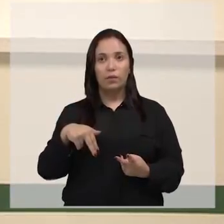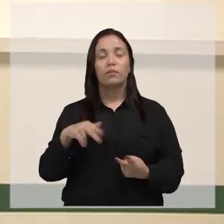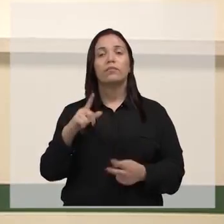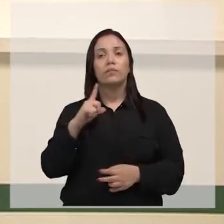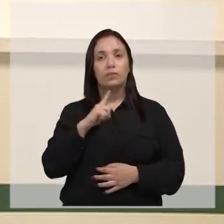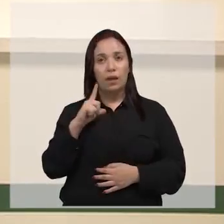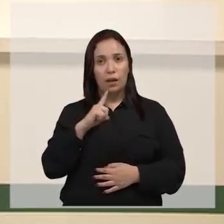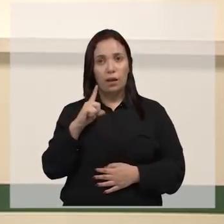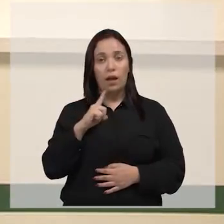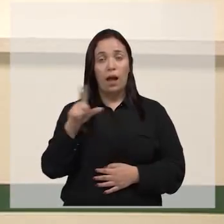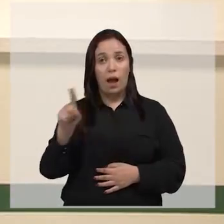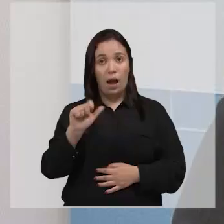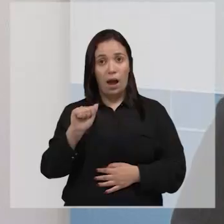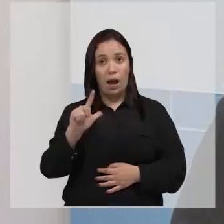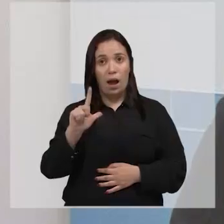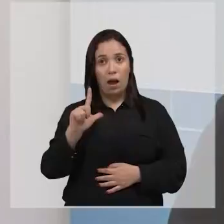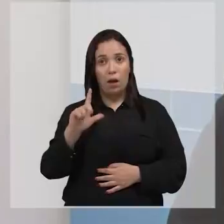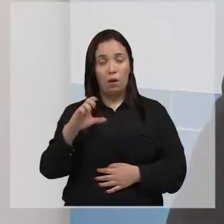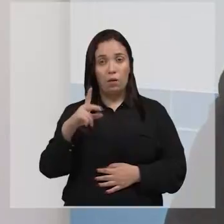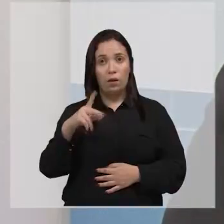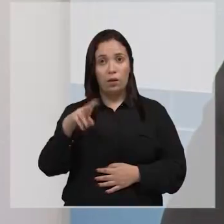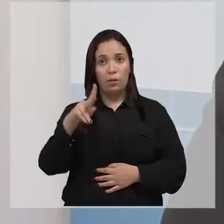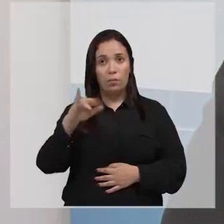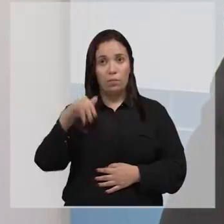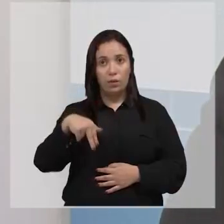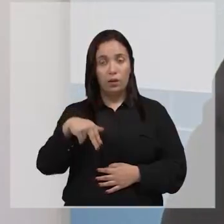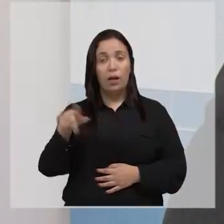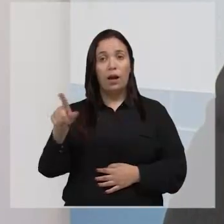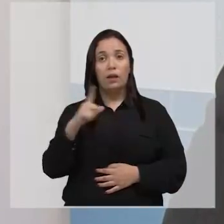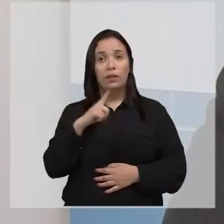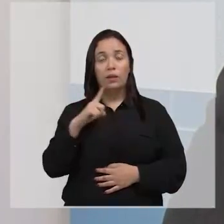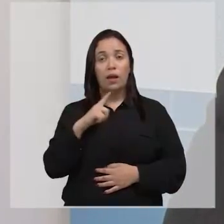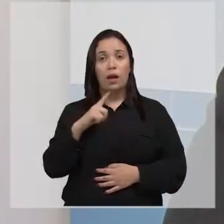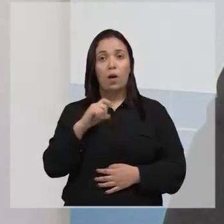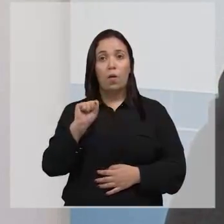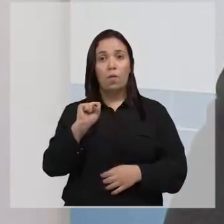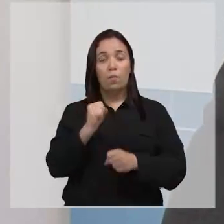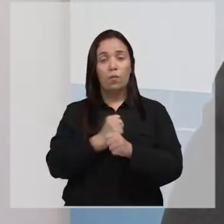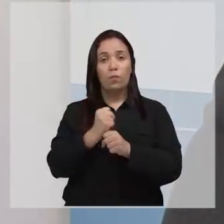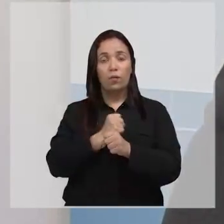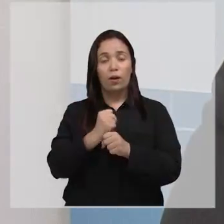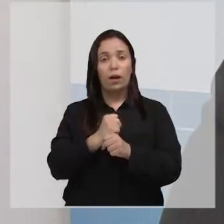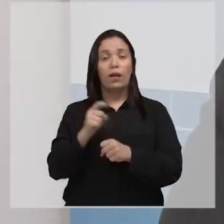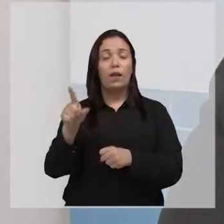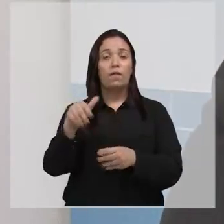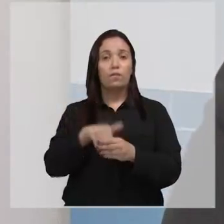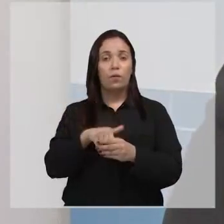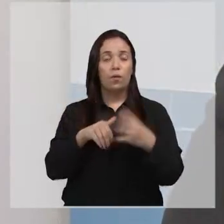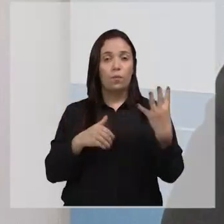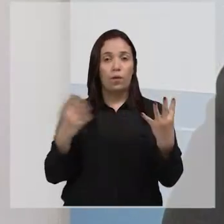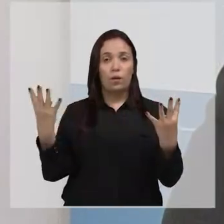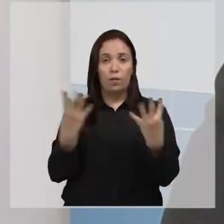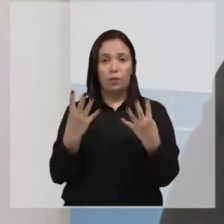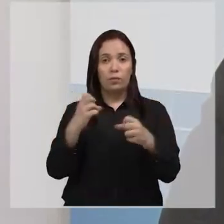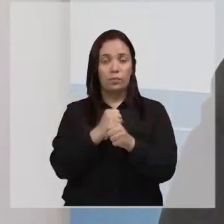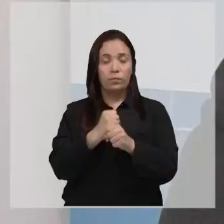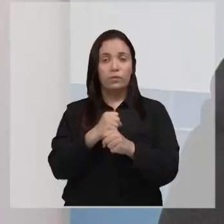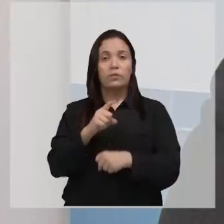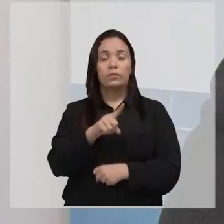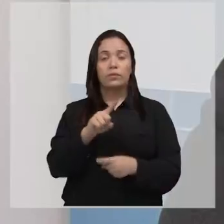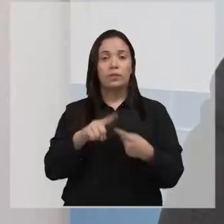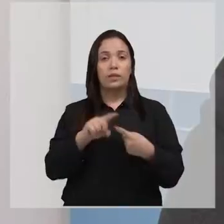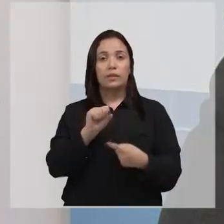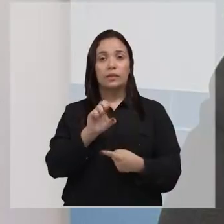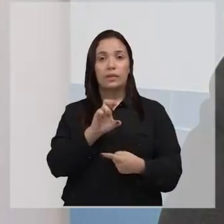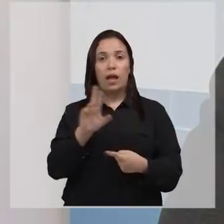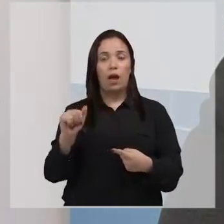longe, porque o Alckmin está no 8º ano, mas o Alckmin foi eleito e reeleito. E o Serra também, né? Não, o Serra